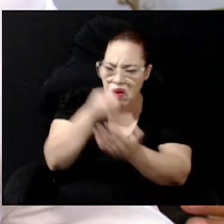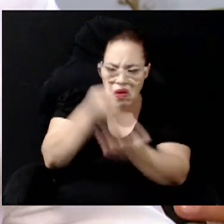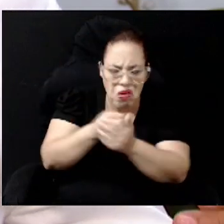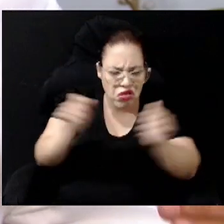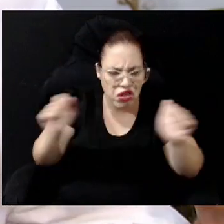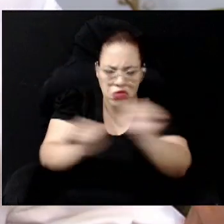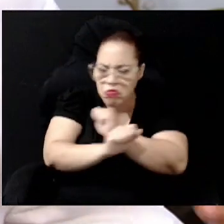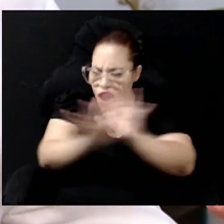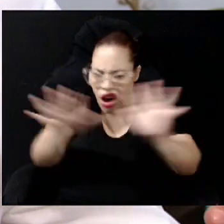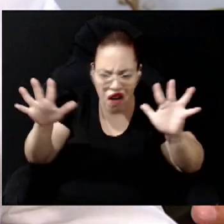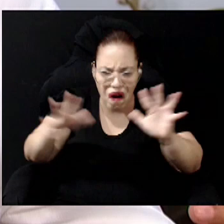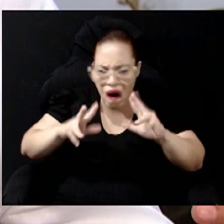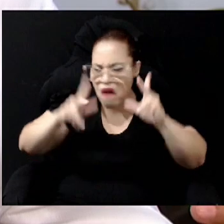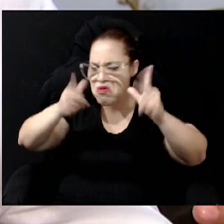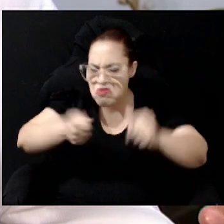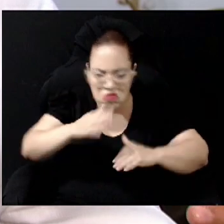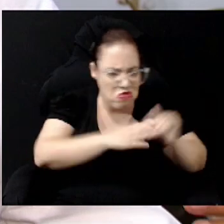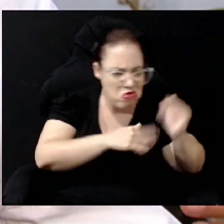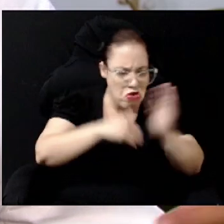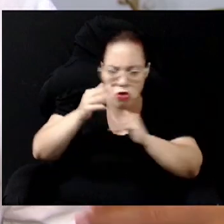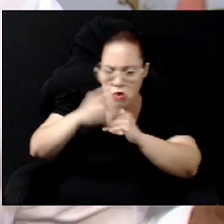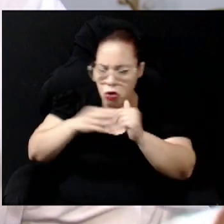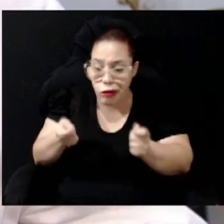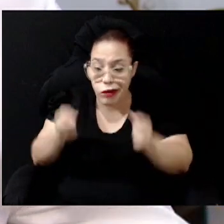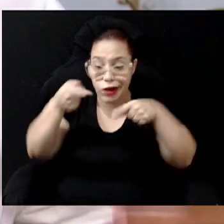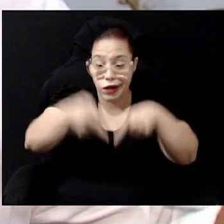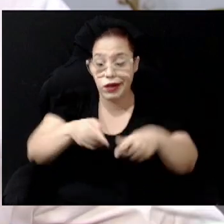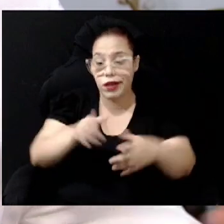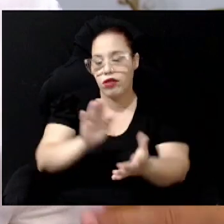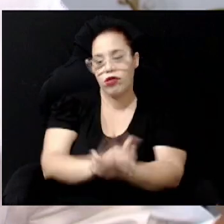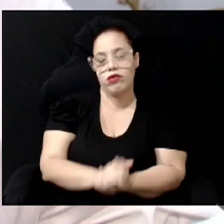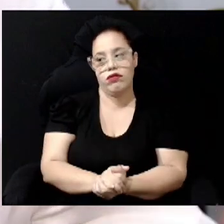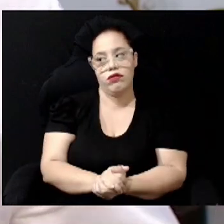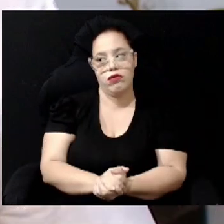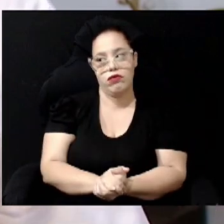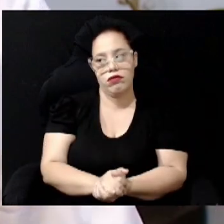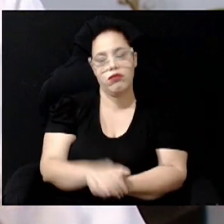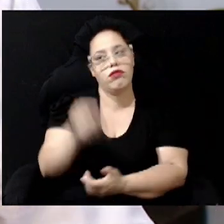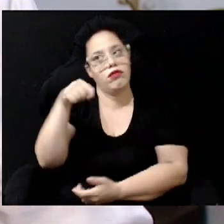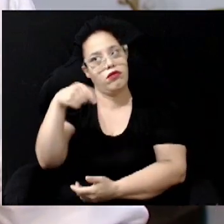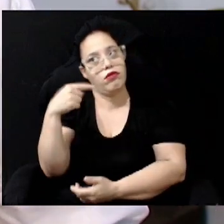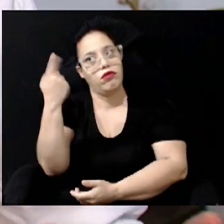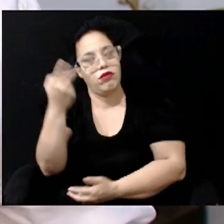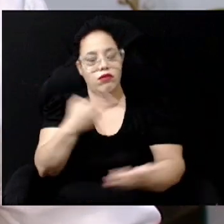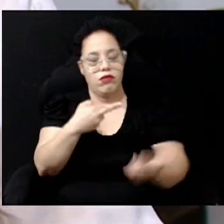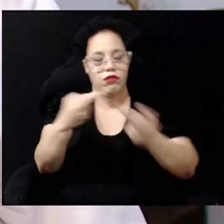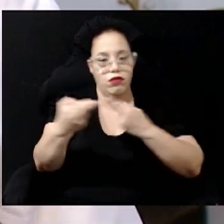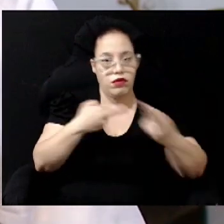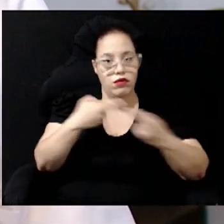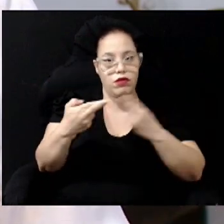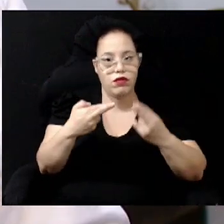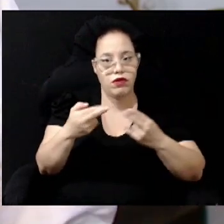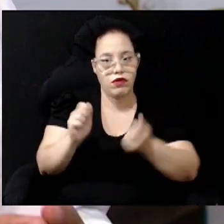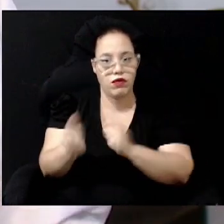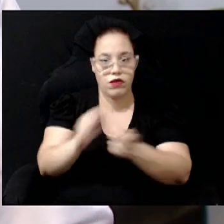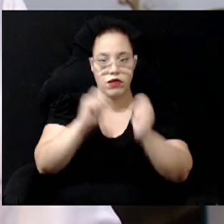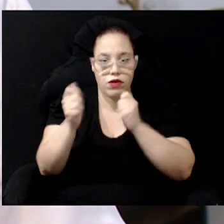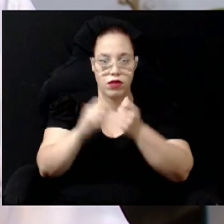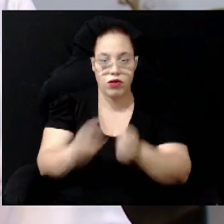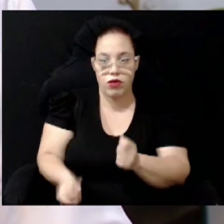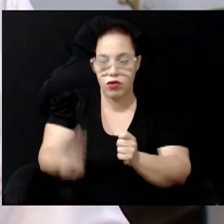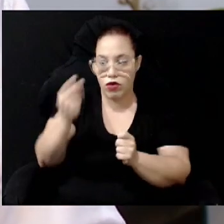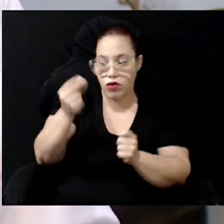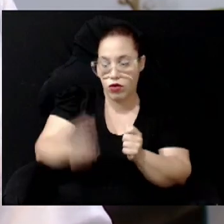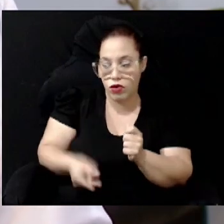os atos praticados na Câmara, inclusive aqueles relacionados à administração do orçamento. Cada